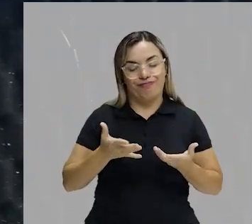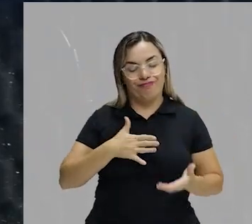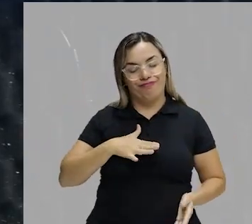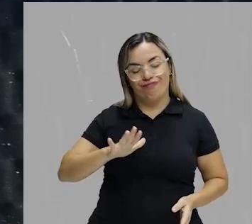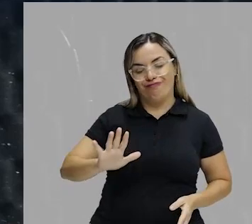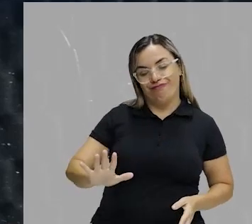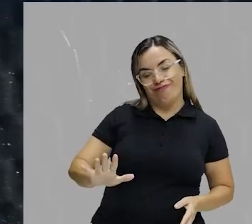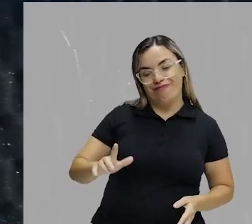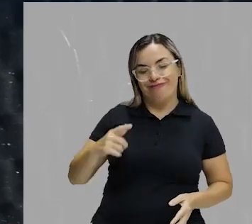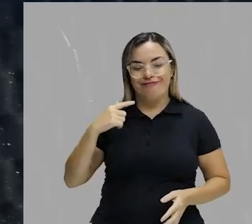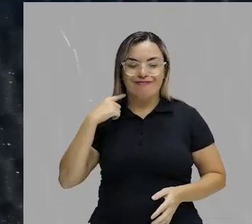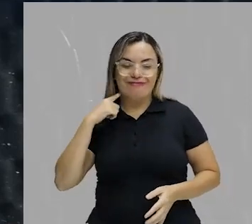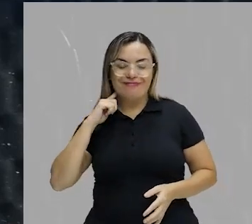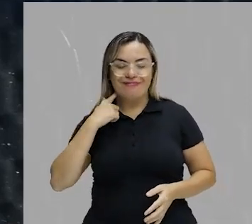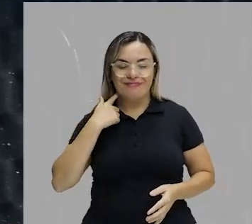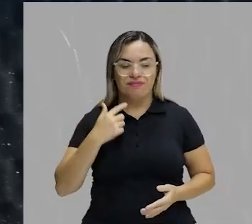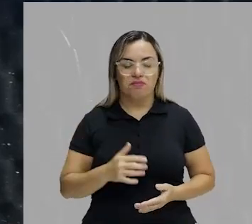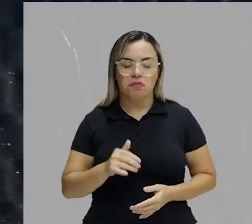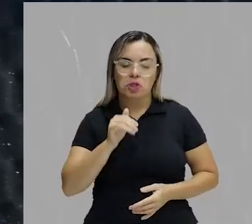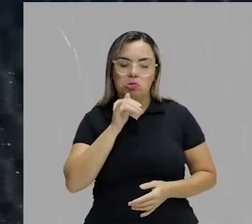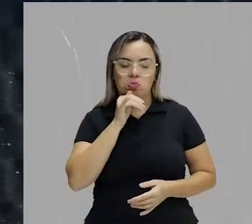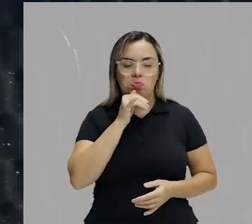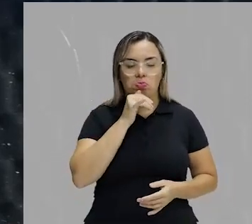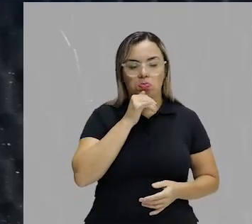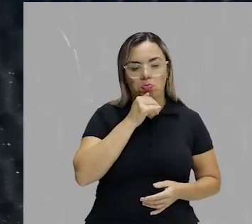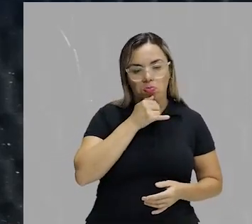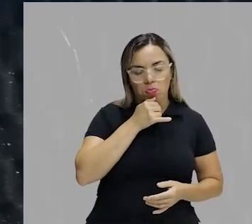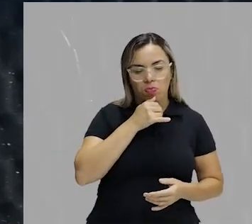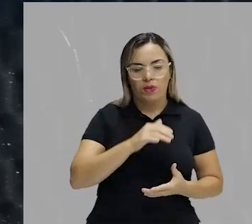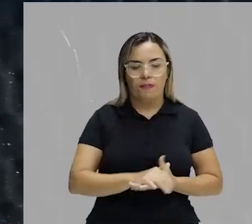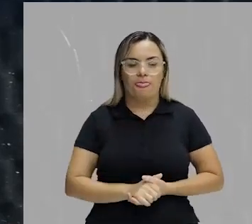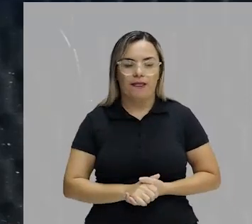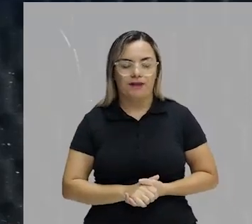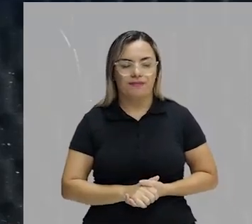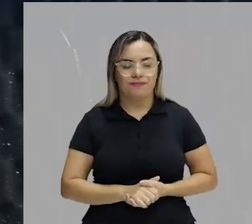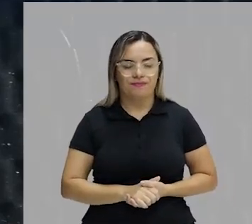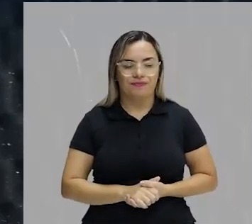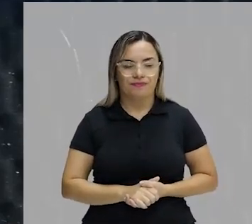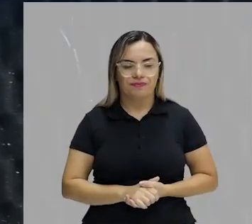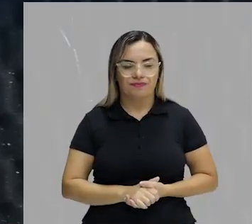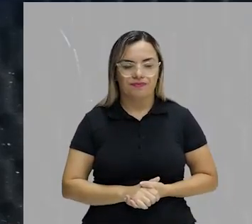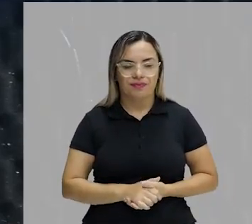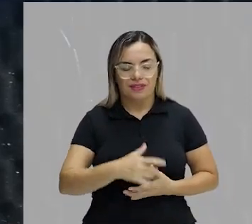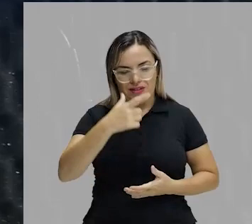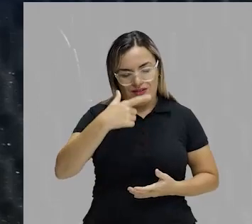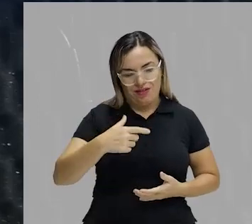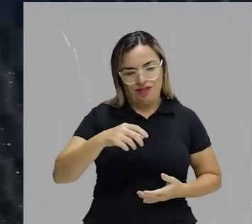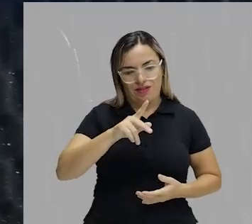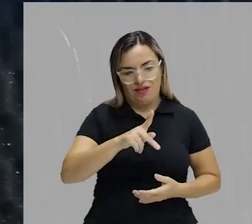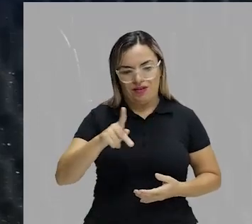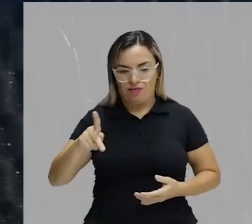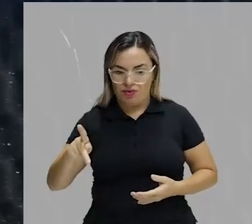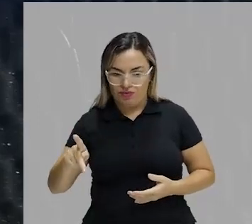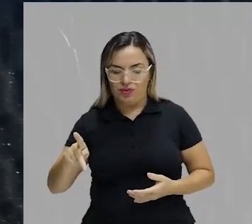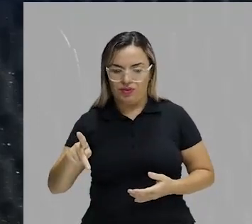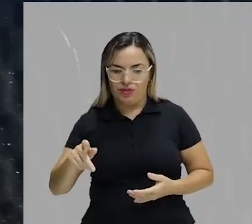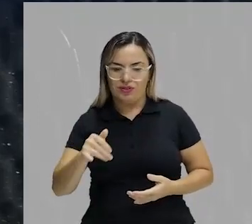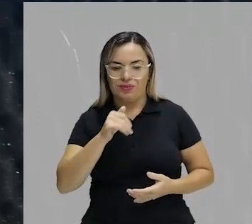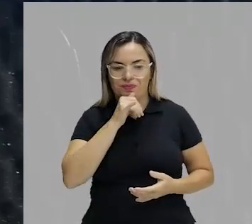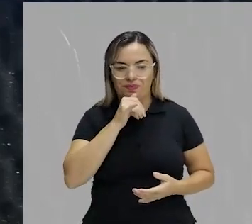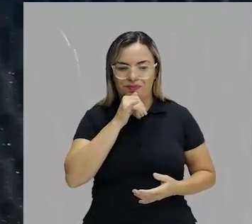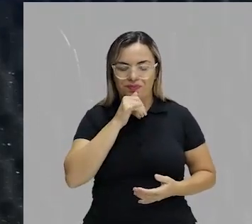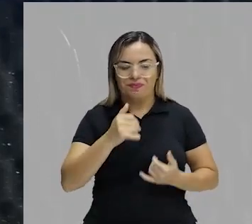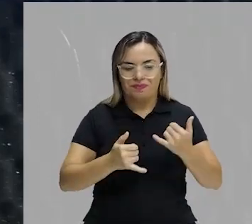Eu tenho autoridade, eu tenho argumento de autoridade para falar isso na minha aula. Chuchus, um exemplo, certo?